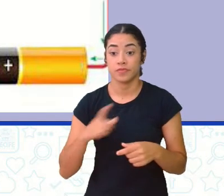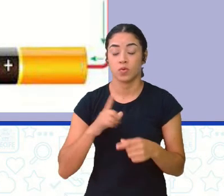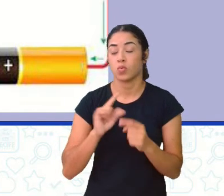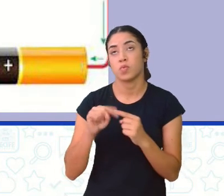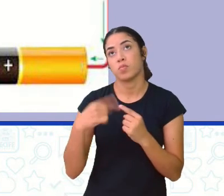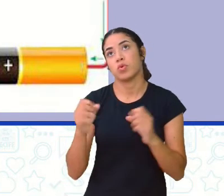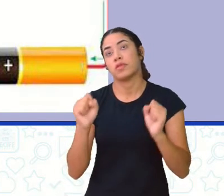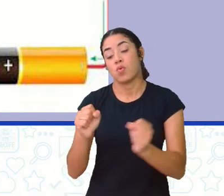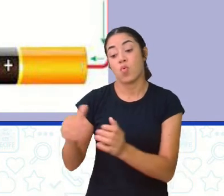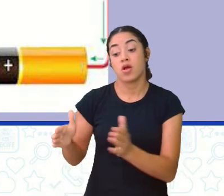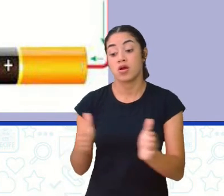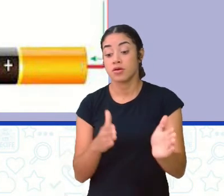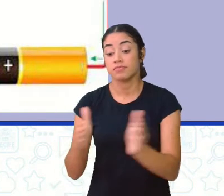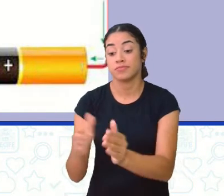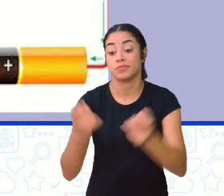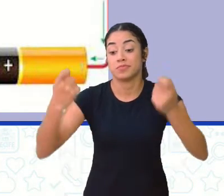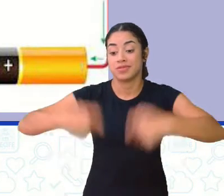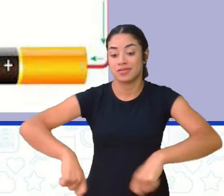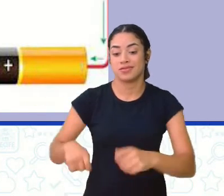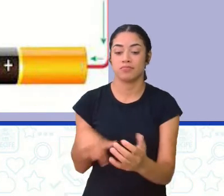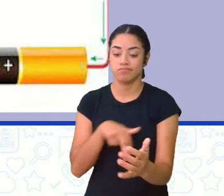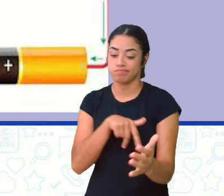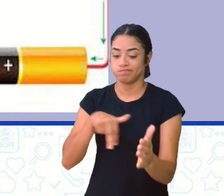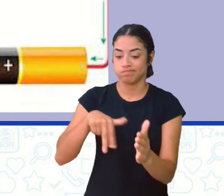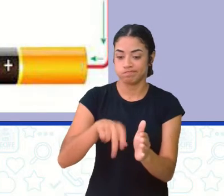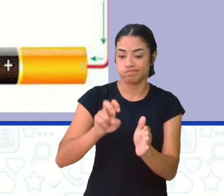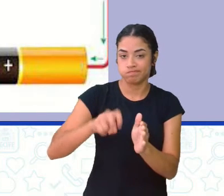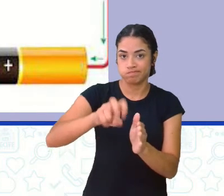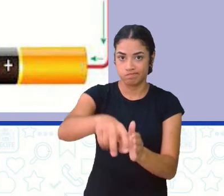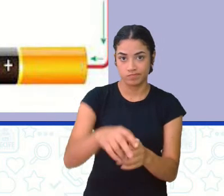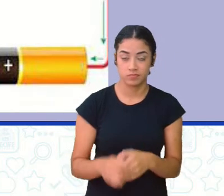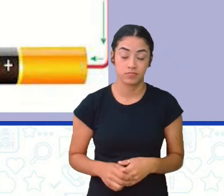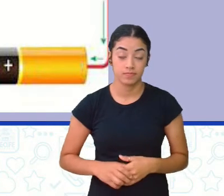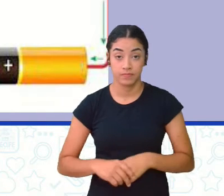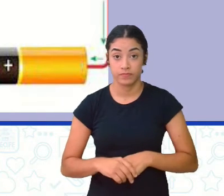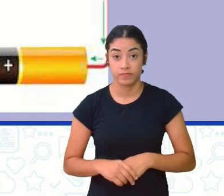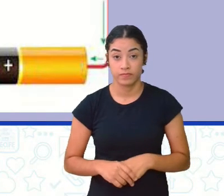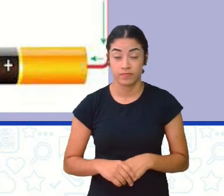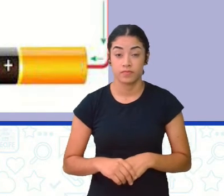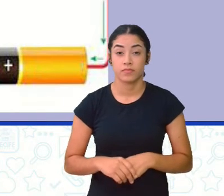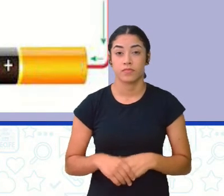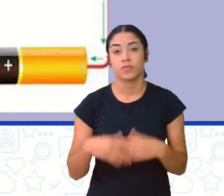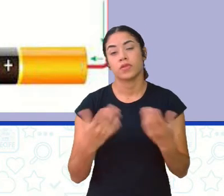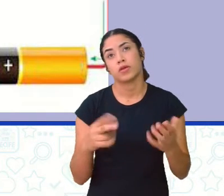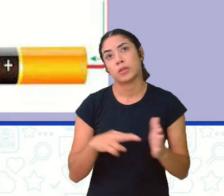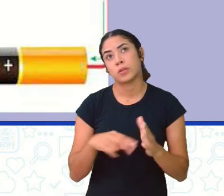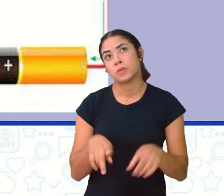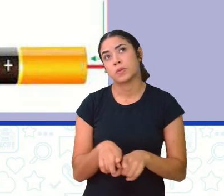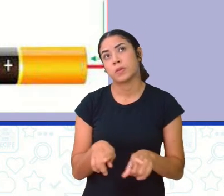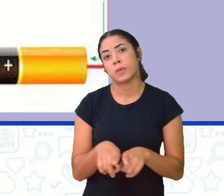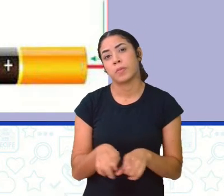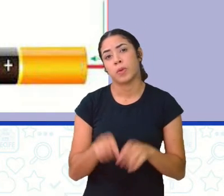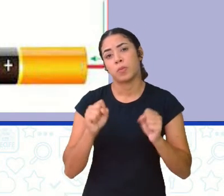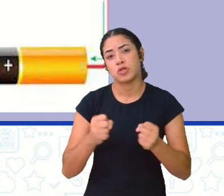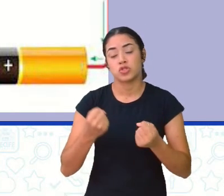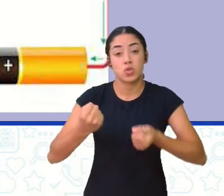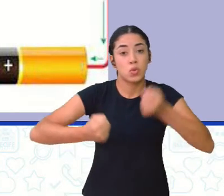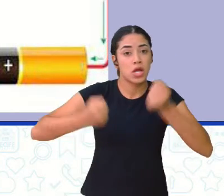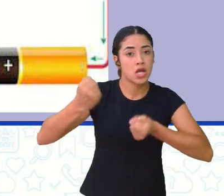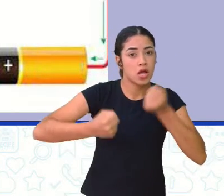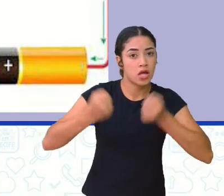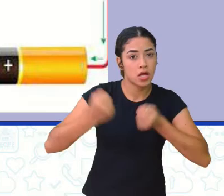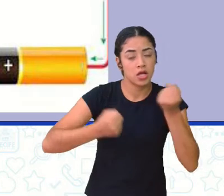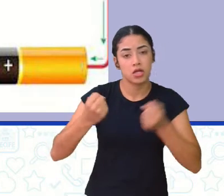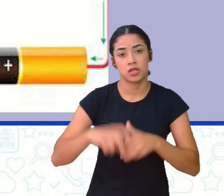vamos dizer assim, um caminho a percorrer. A questão aí do circuito, né? Da questão dos carros aí,